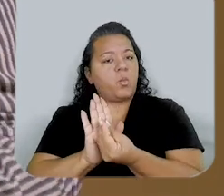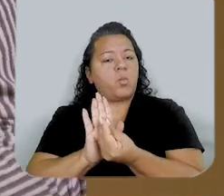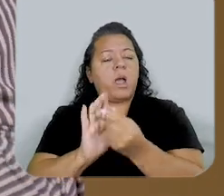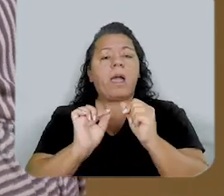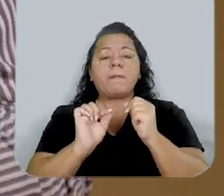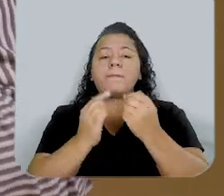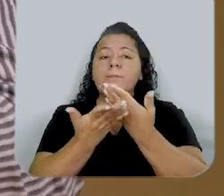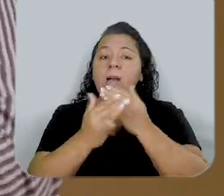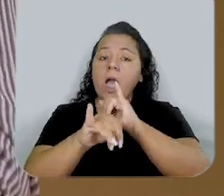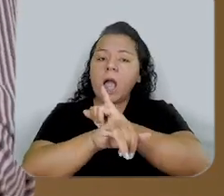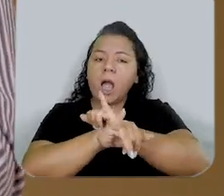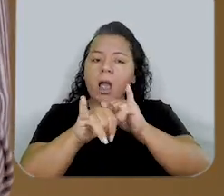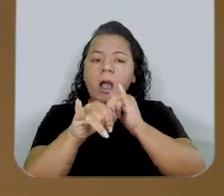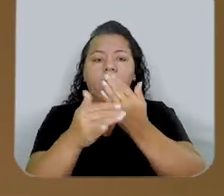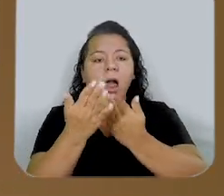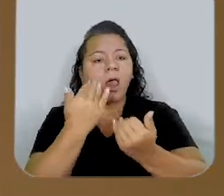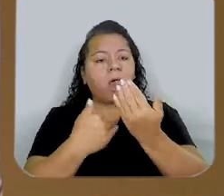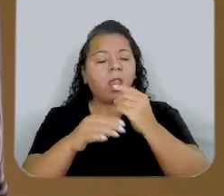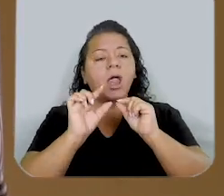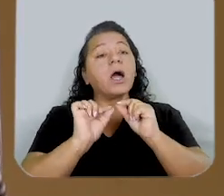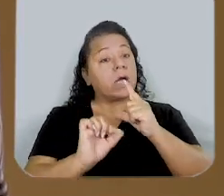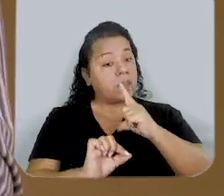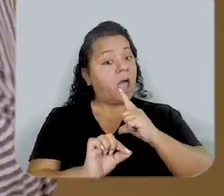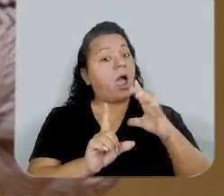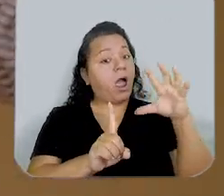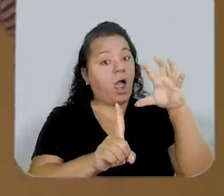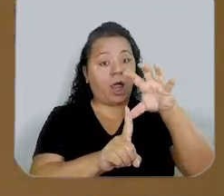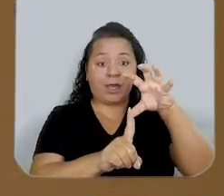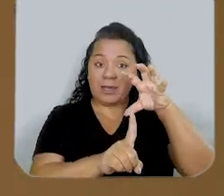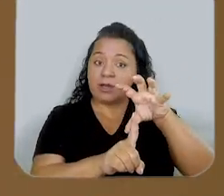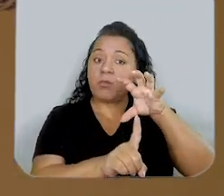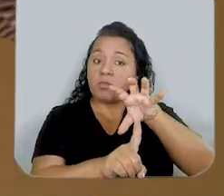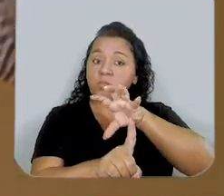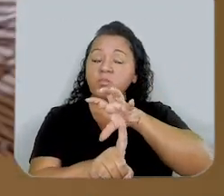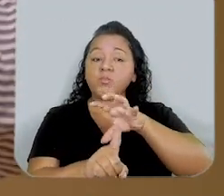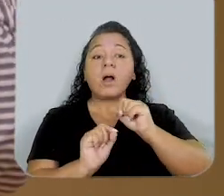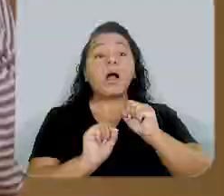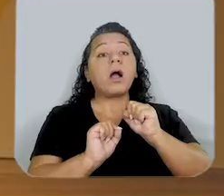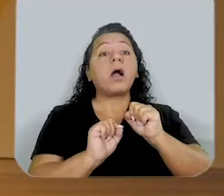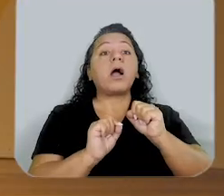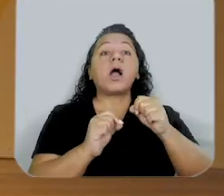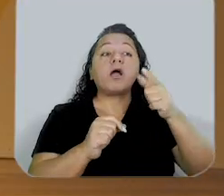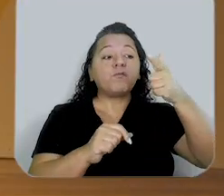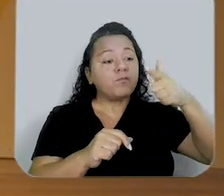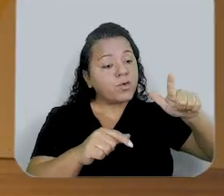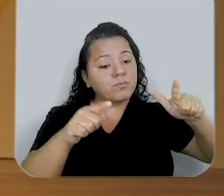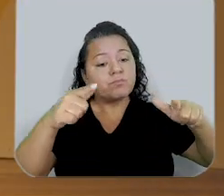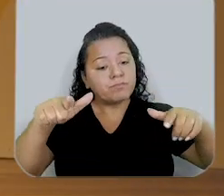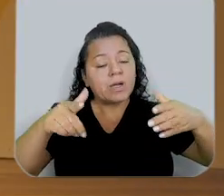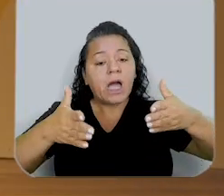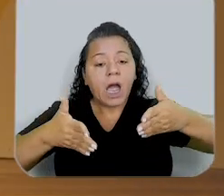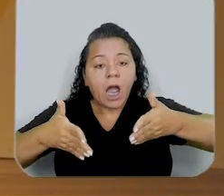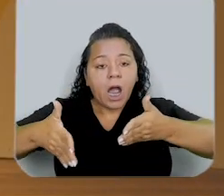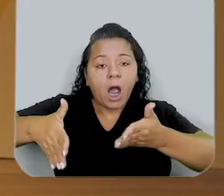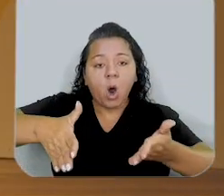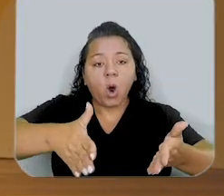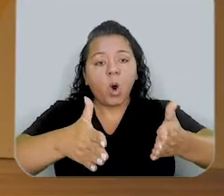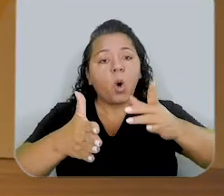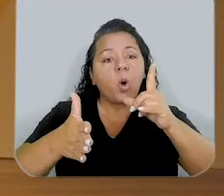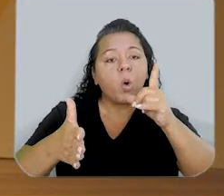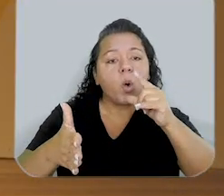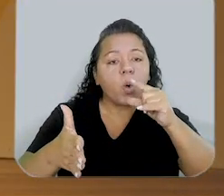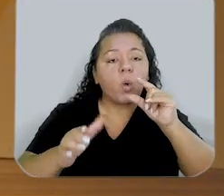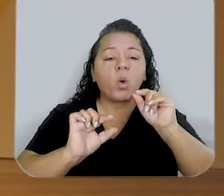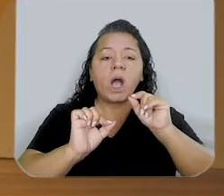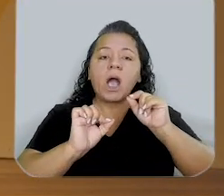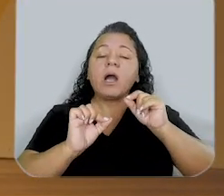de alimentação, nós temos muitas dessas influências. E foi através dos rios que as outras, o não indígena, né, vamos